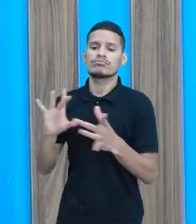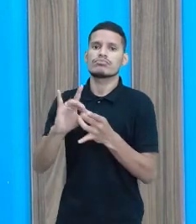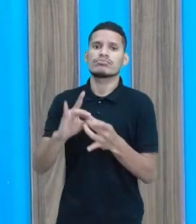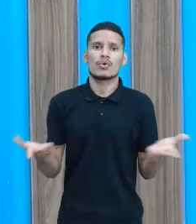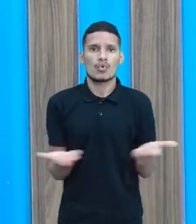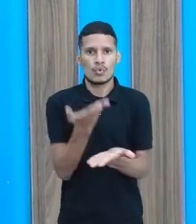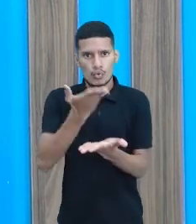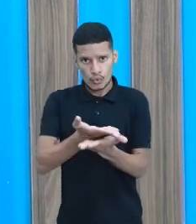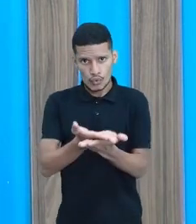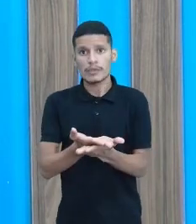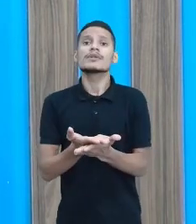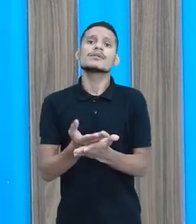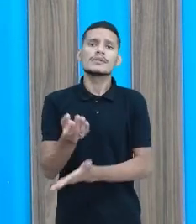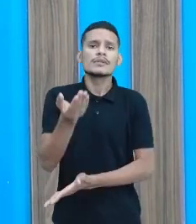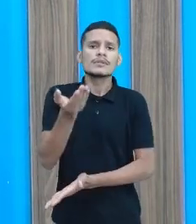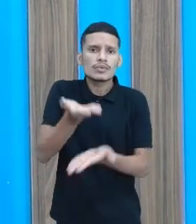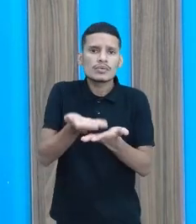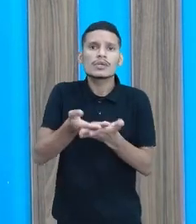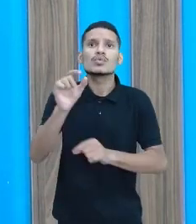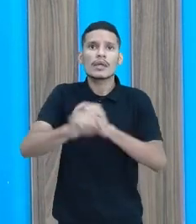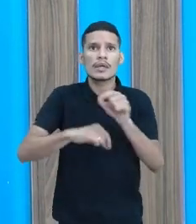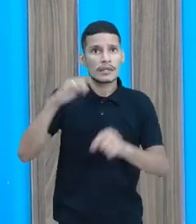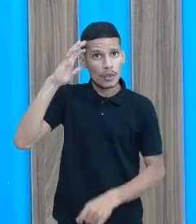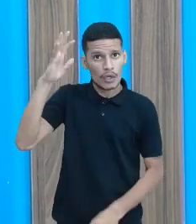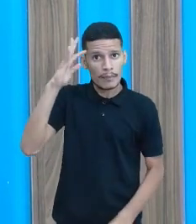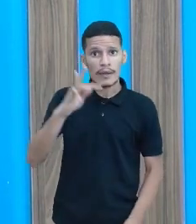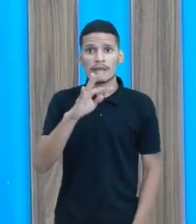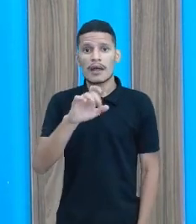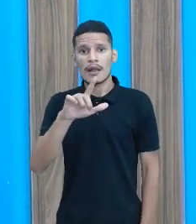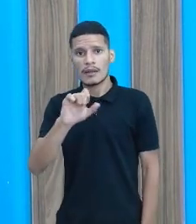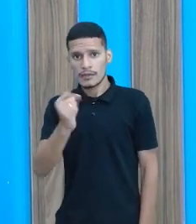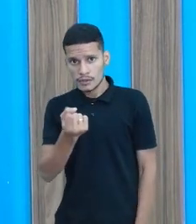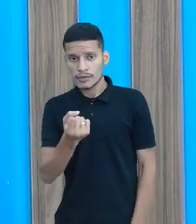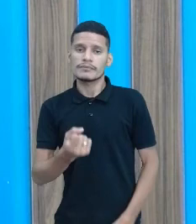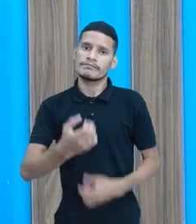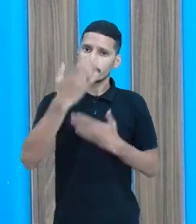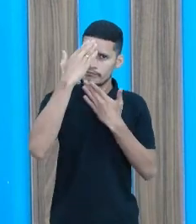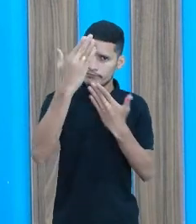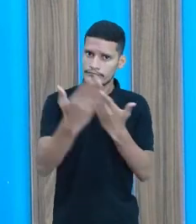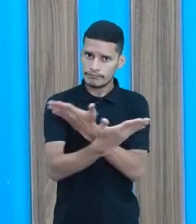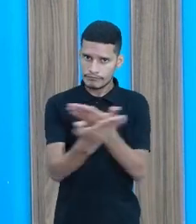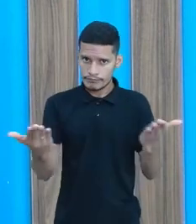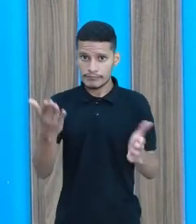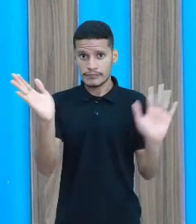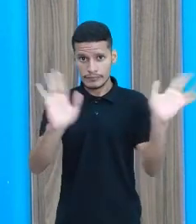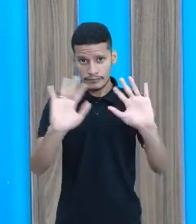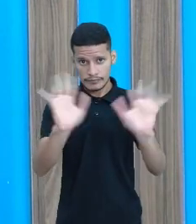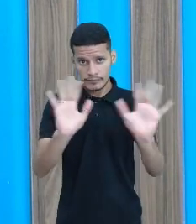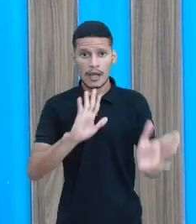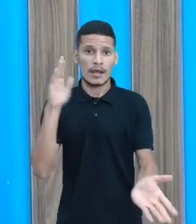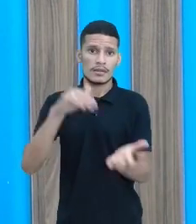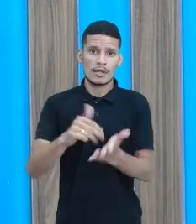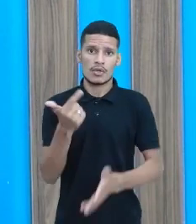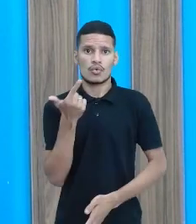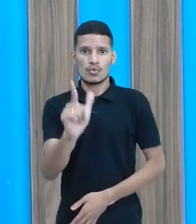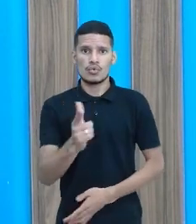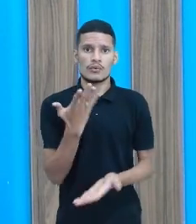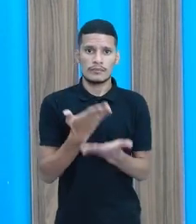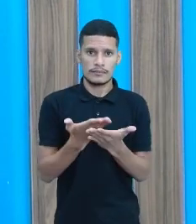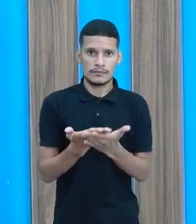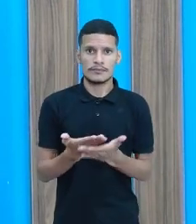viu na aula de hoje, estudando o Teorema de Tales, tá certo? Muitíssimo obrigado, tchau, tchau e até a próxima.